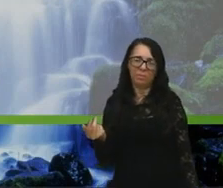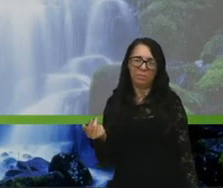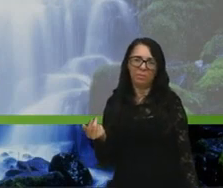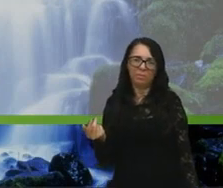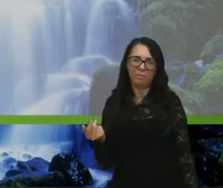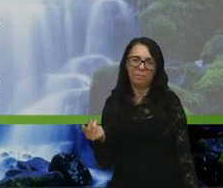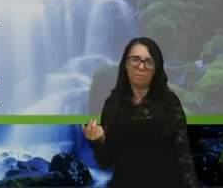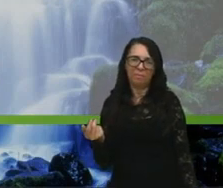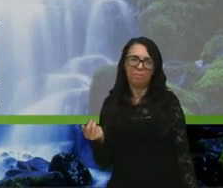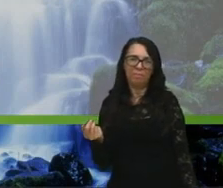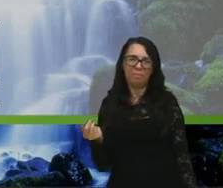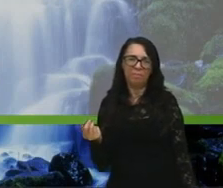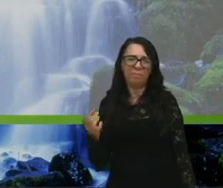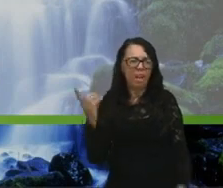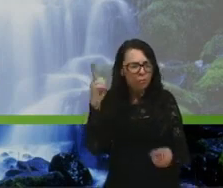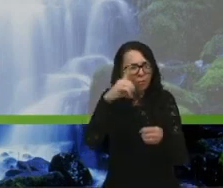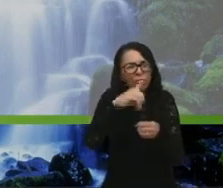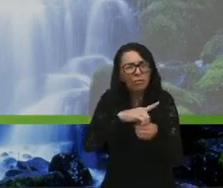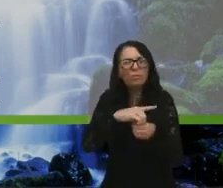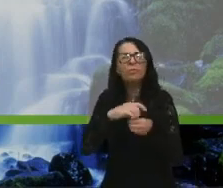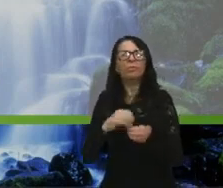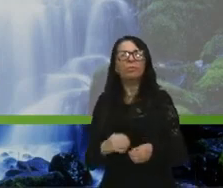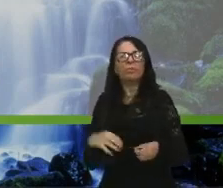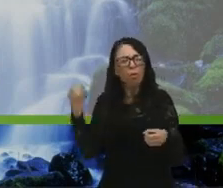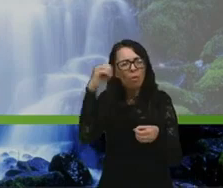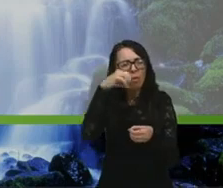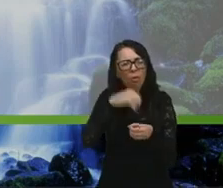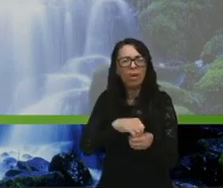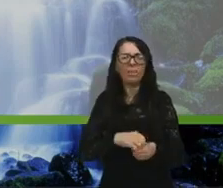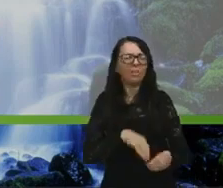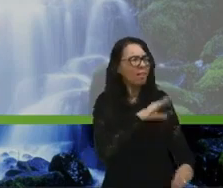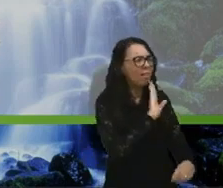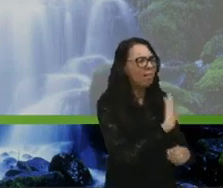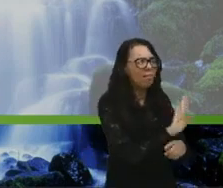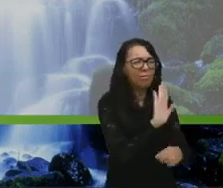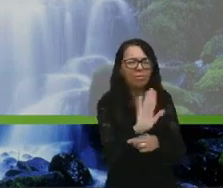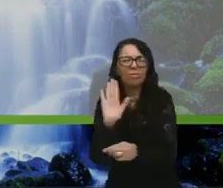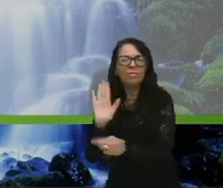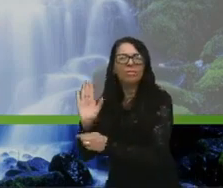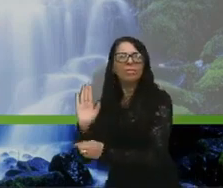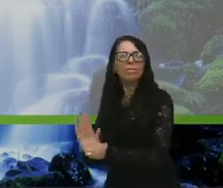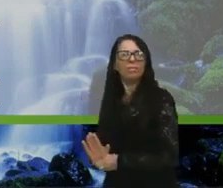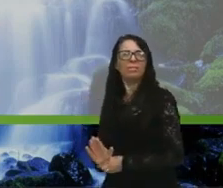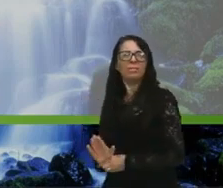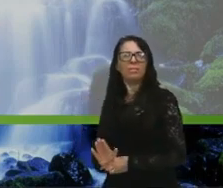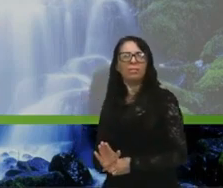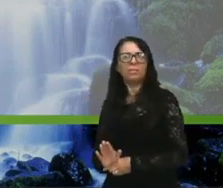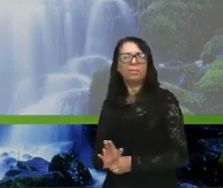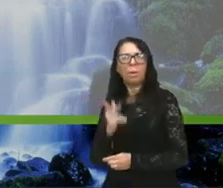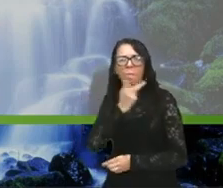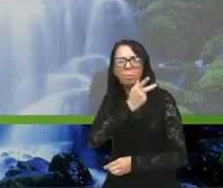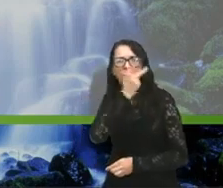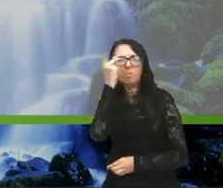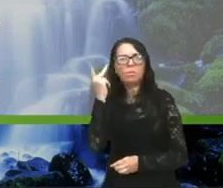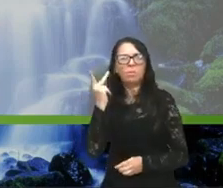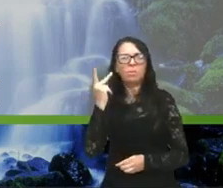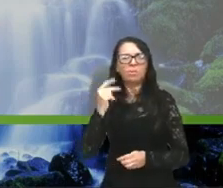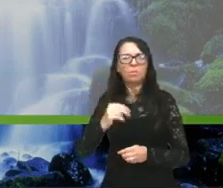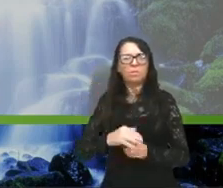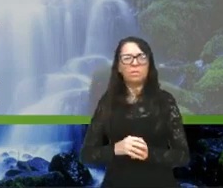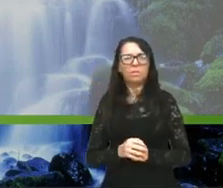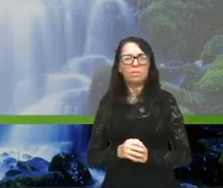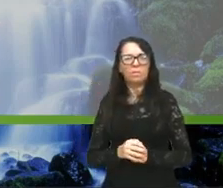Por isso que é necessário ter, sobretudo, uma vida dominada pelo